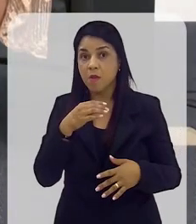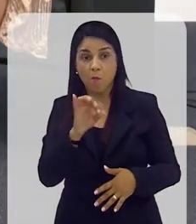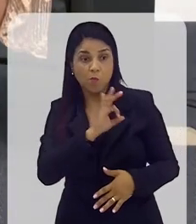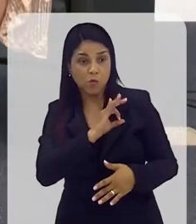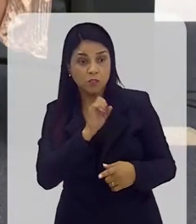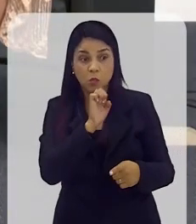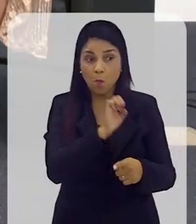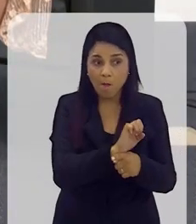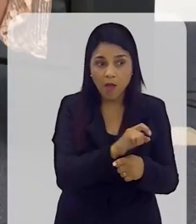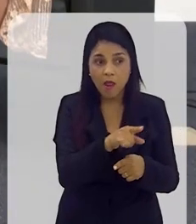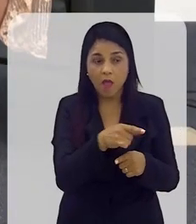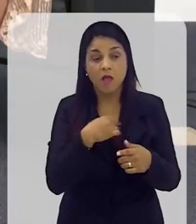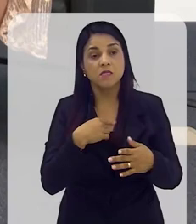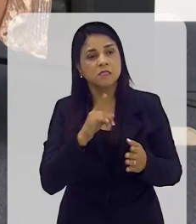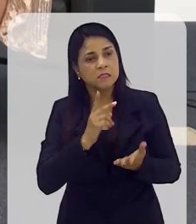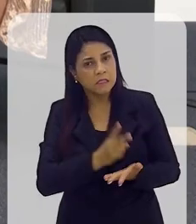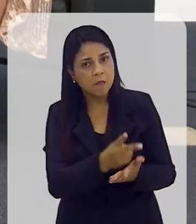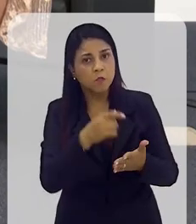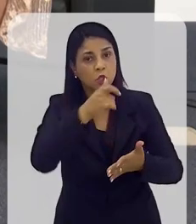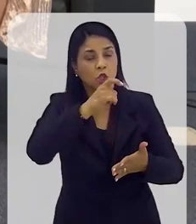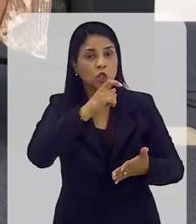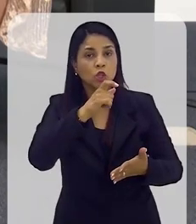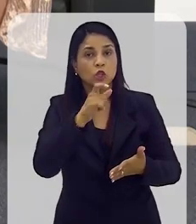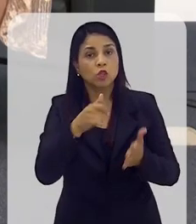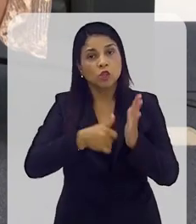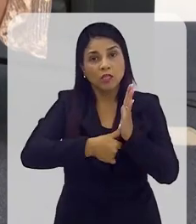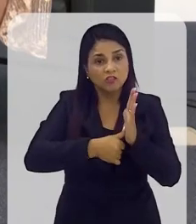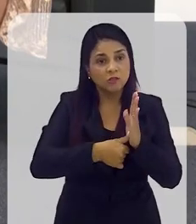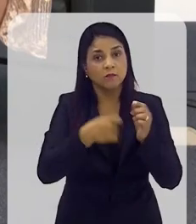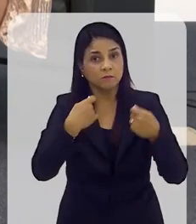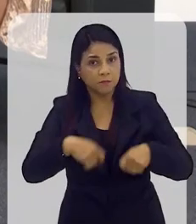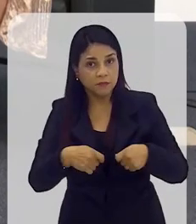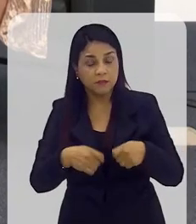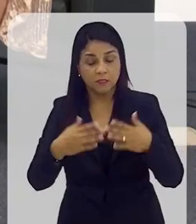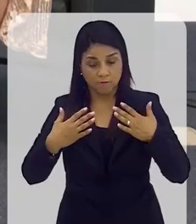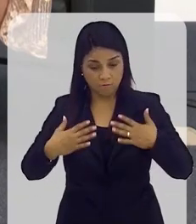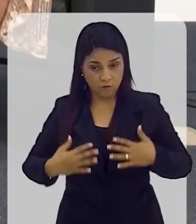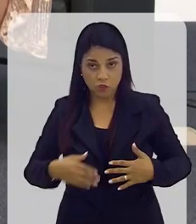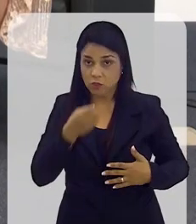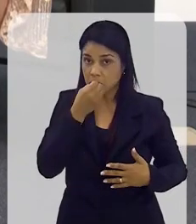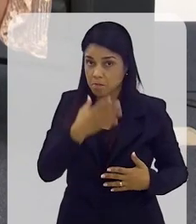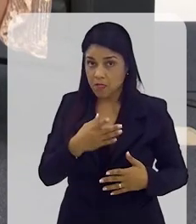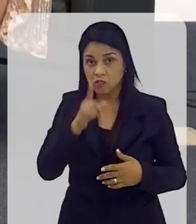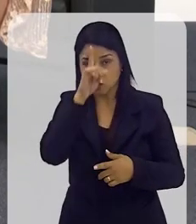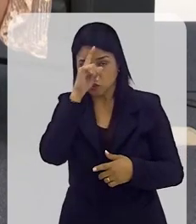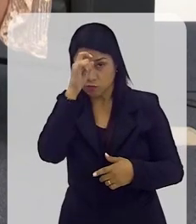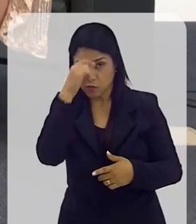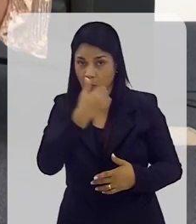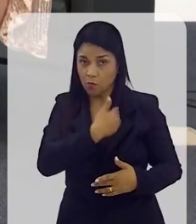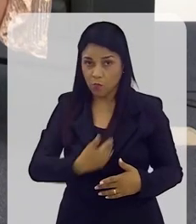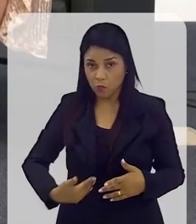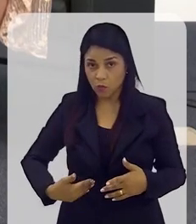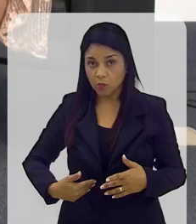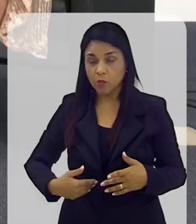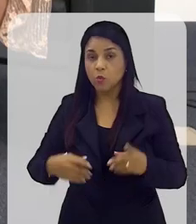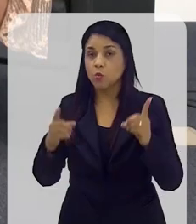não te parar, ou se te parar, sempre tem o documento. Você tem que andar bem vestida, porque se você for parar no hospital público,